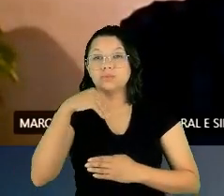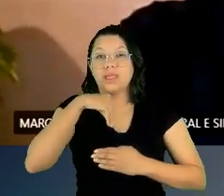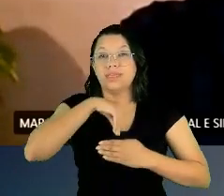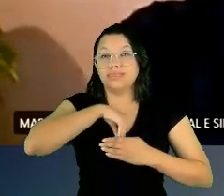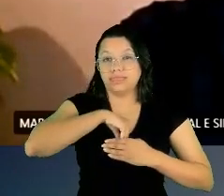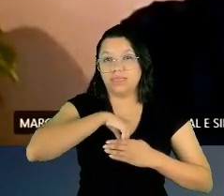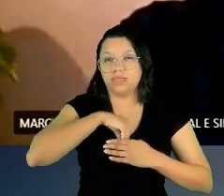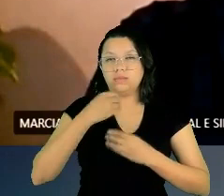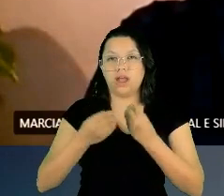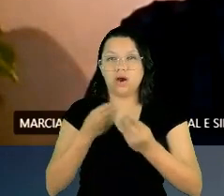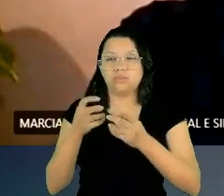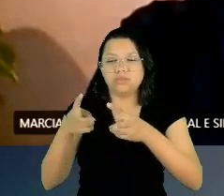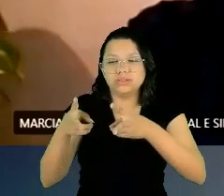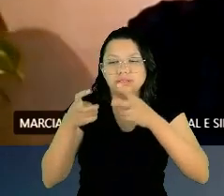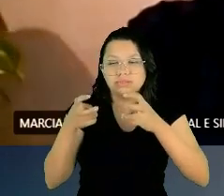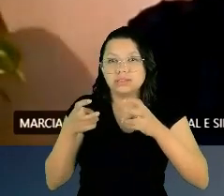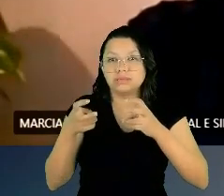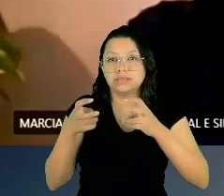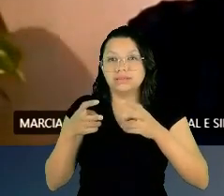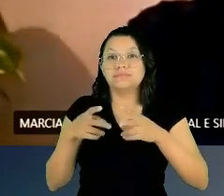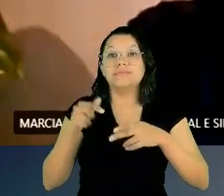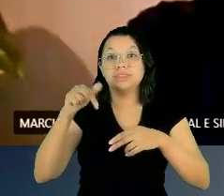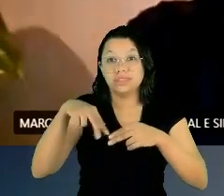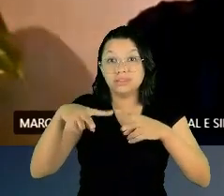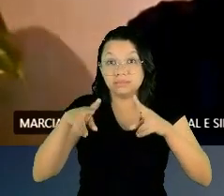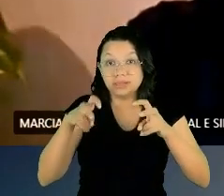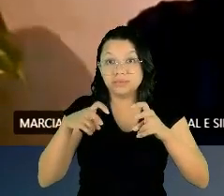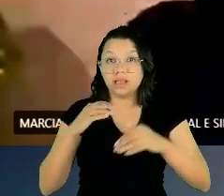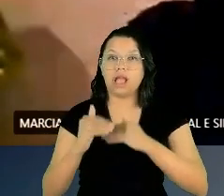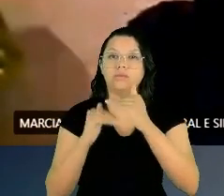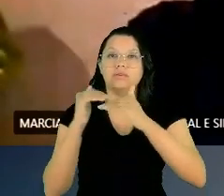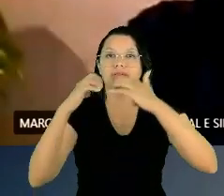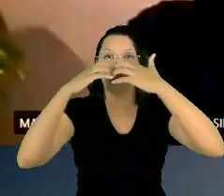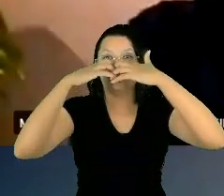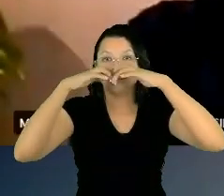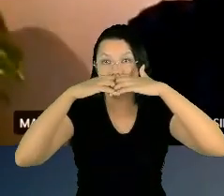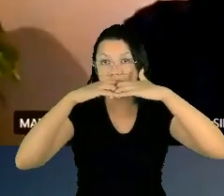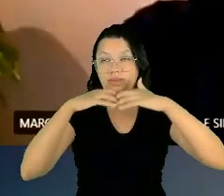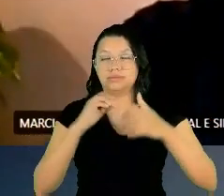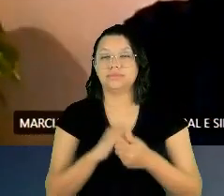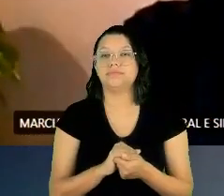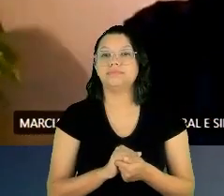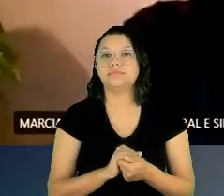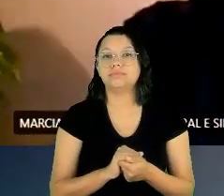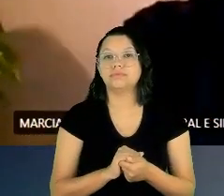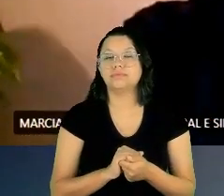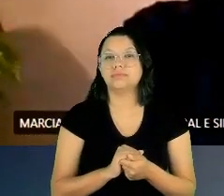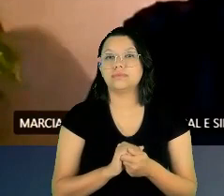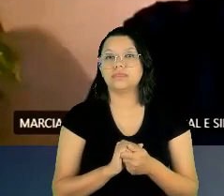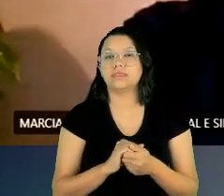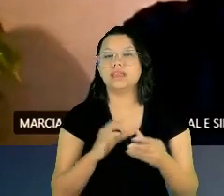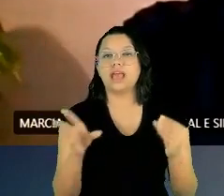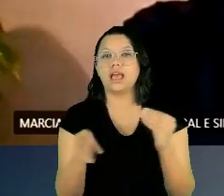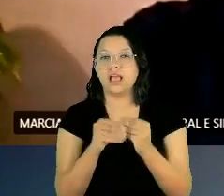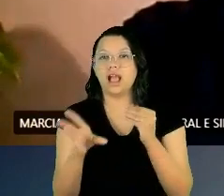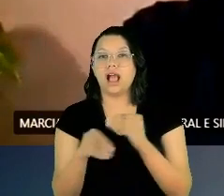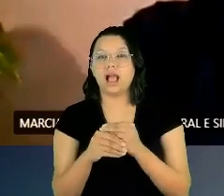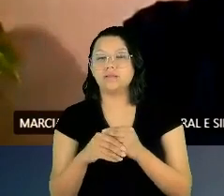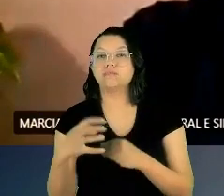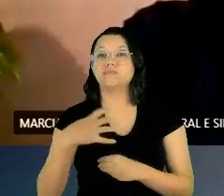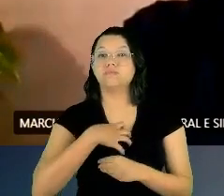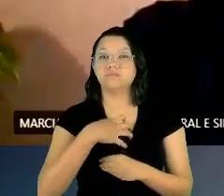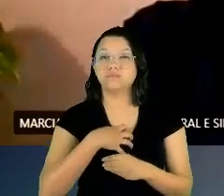interno, né? Como ele se percebe, e a percepção, ele é um processo cerebral. A integração das